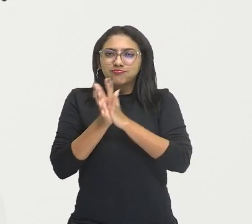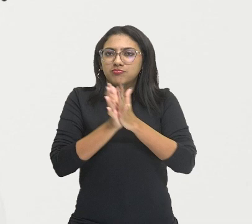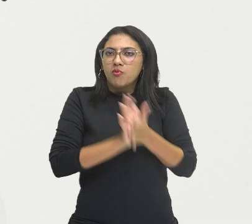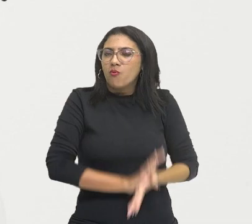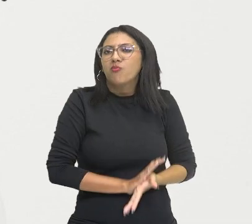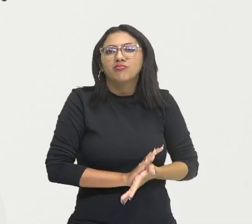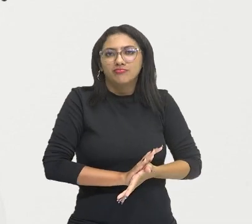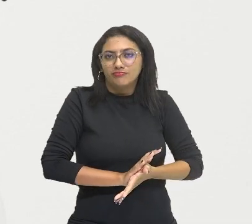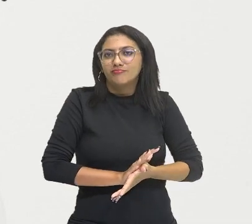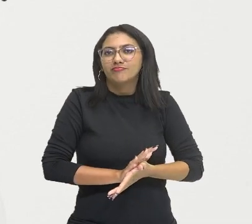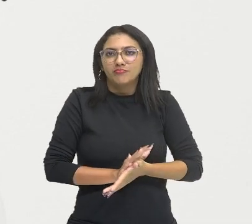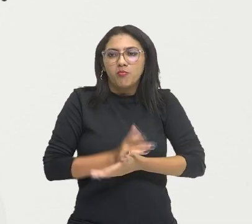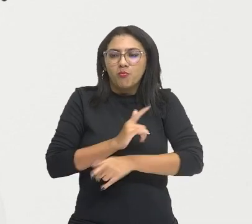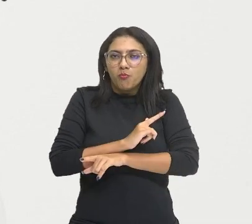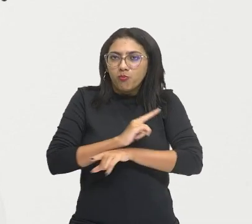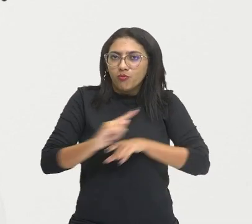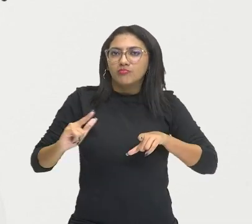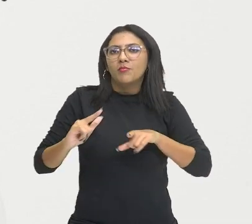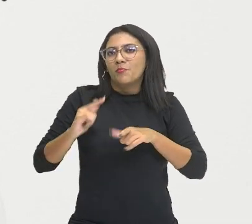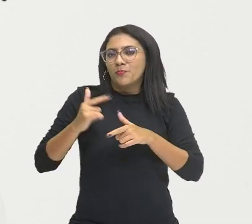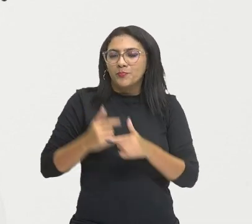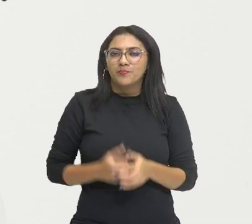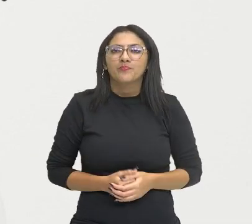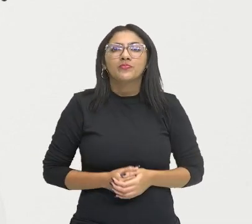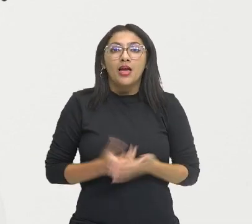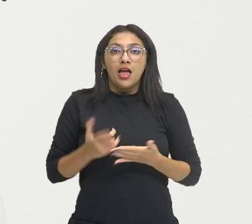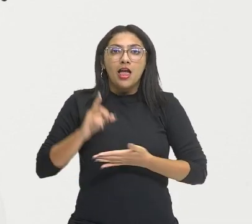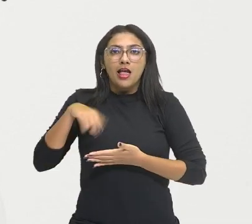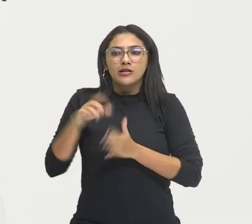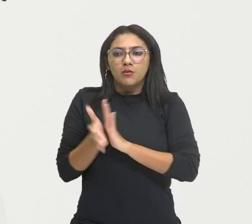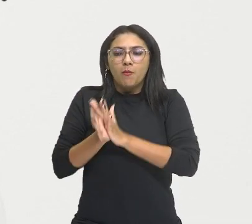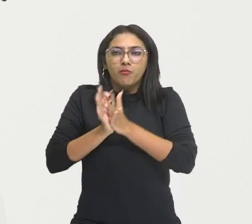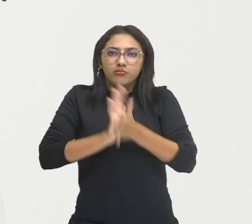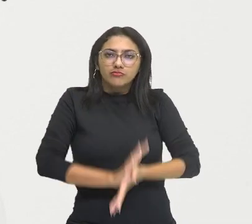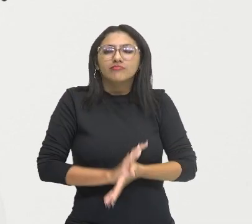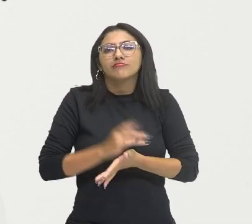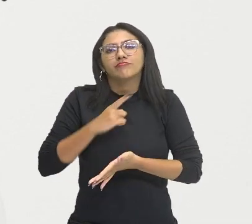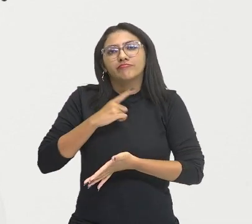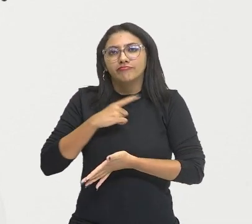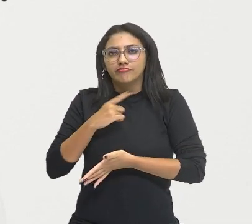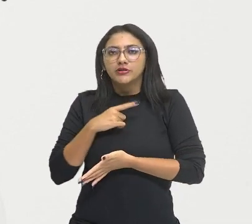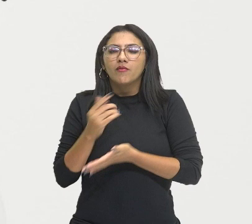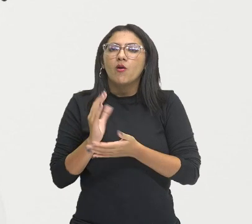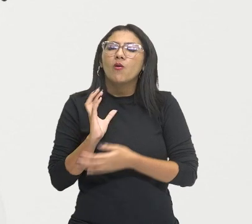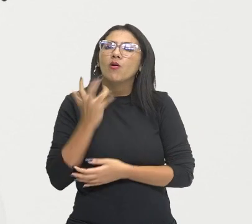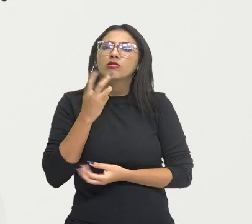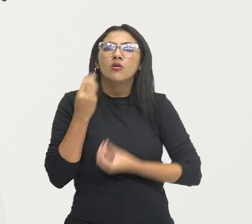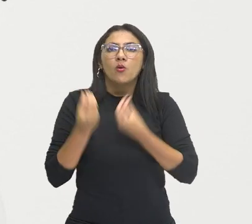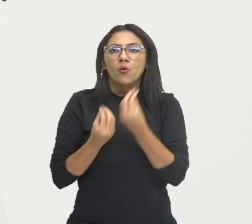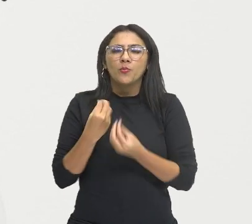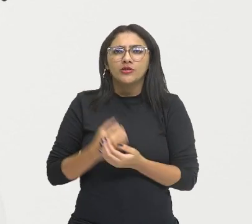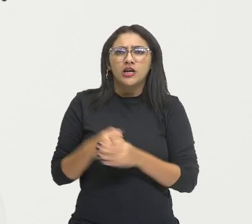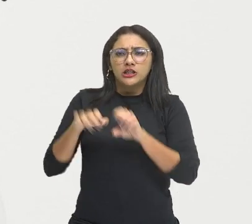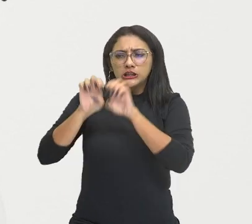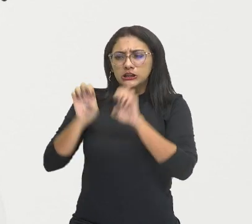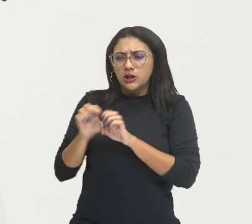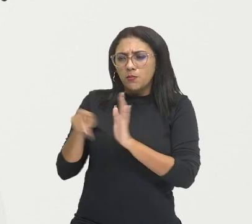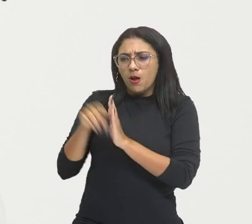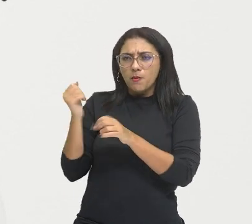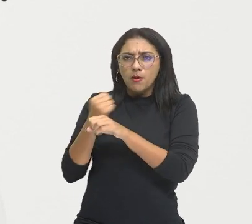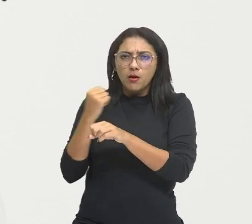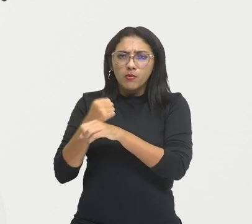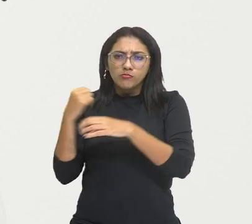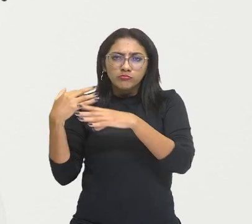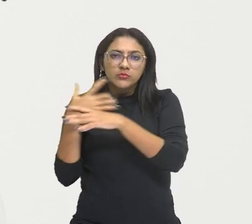totalmente devastada, certo? E essa devastação, ela perpassava pela questão da estrutura das cidades, mas também